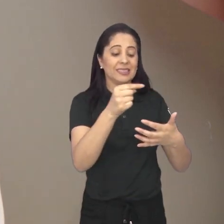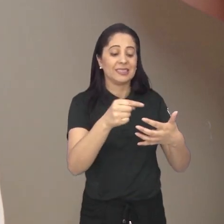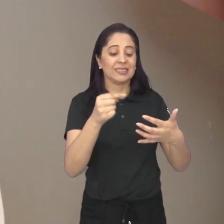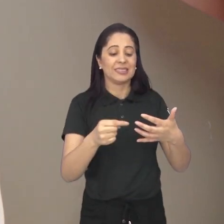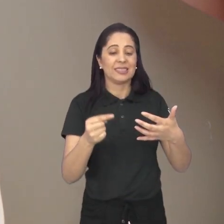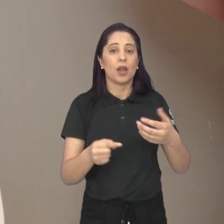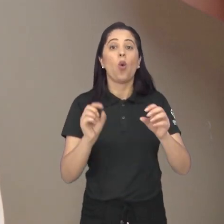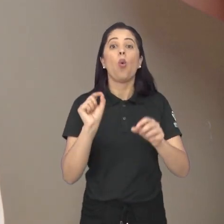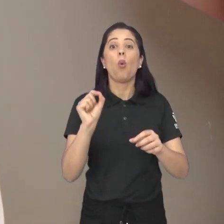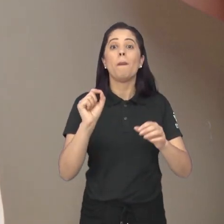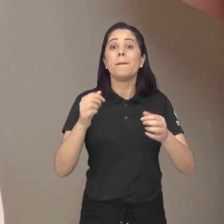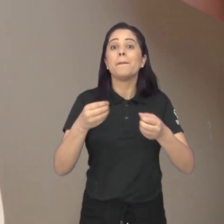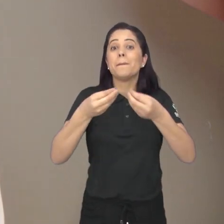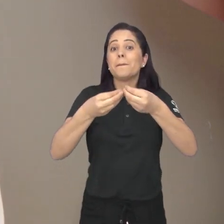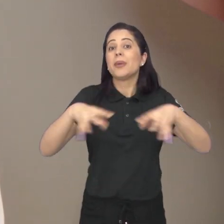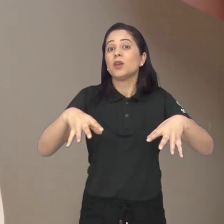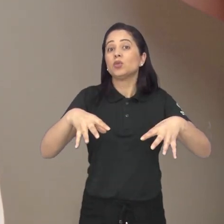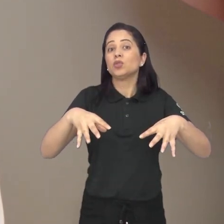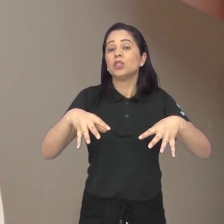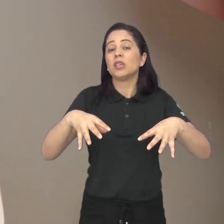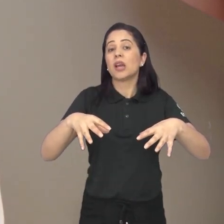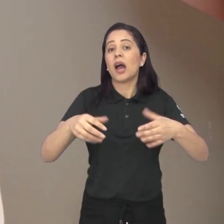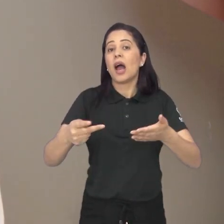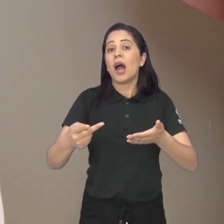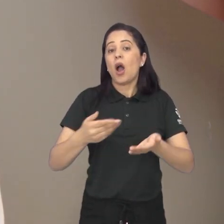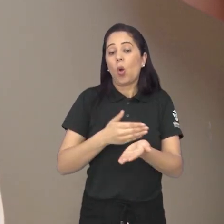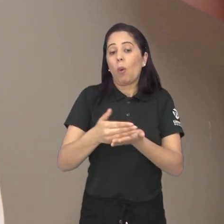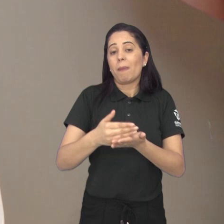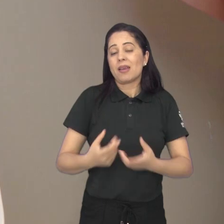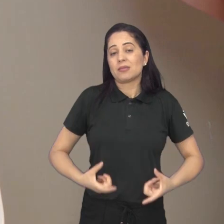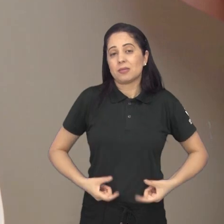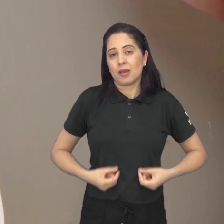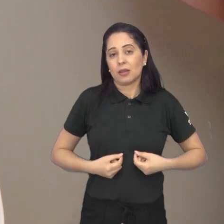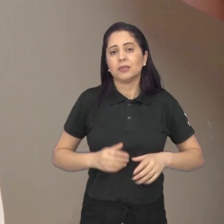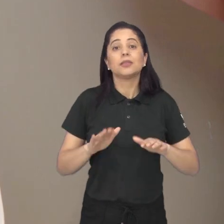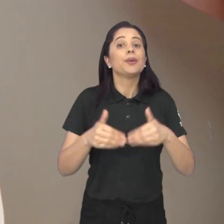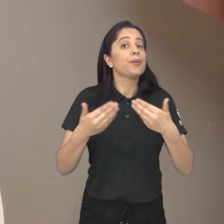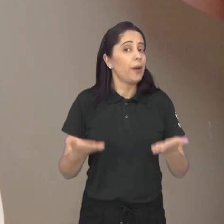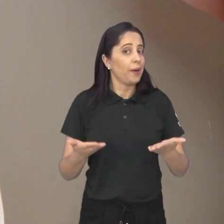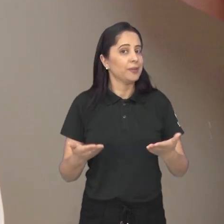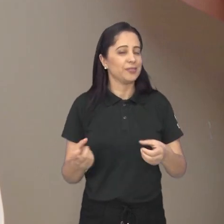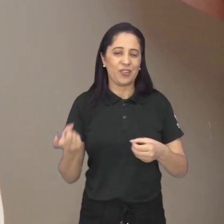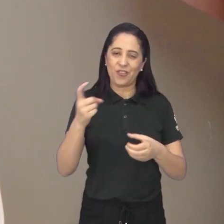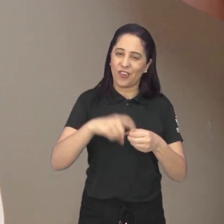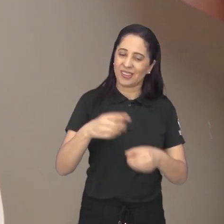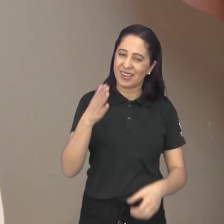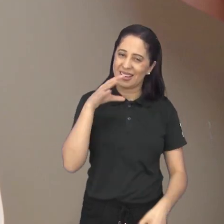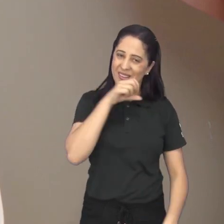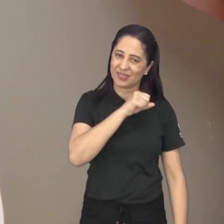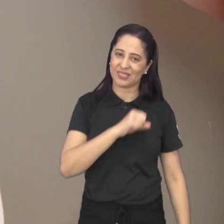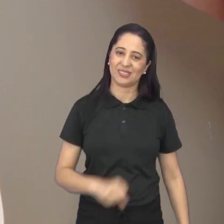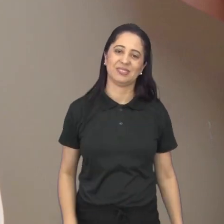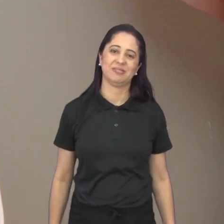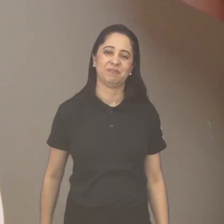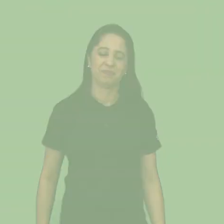fatores de risco que podem contribuir com o surgimento do câncer de intestino. A gente volta já já!